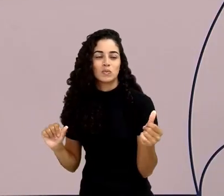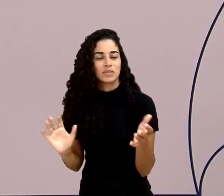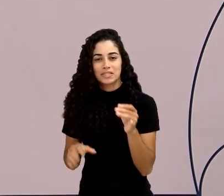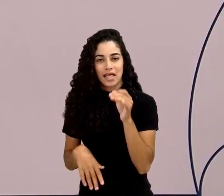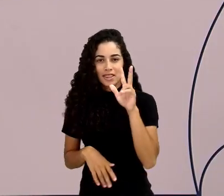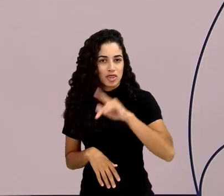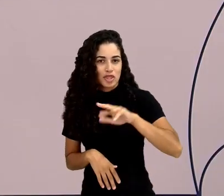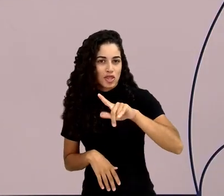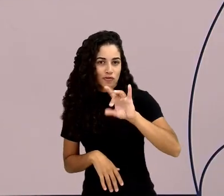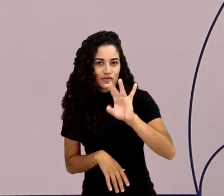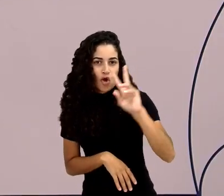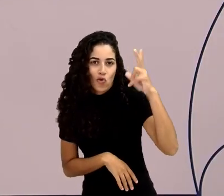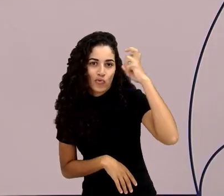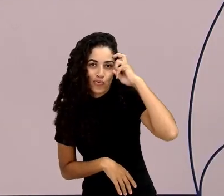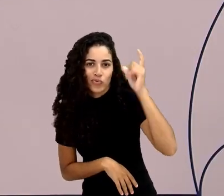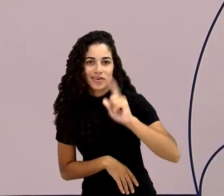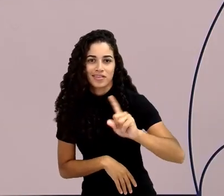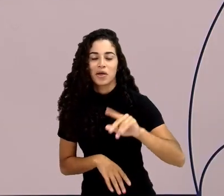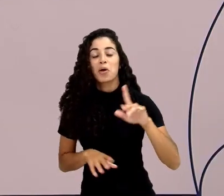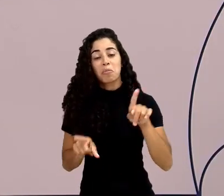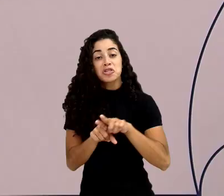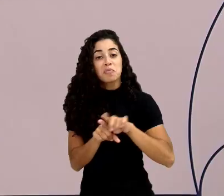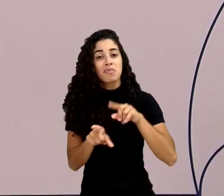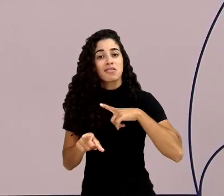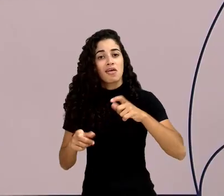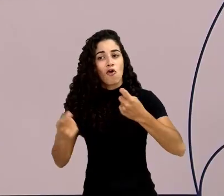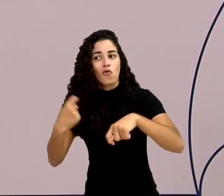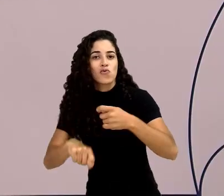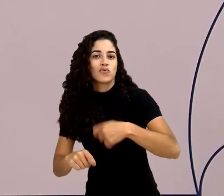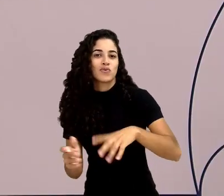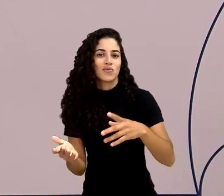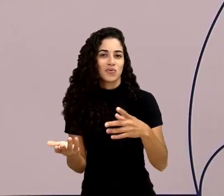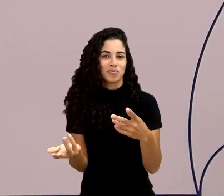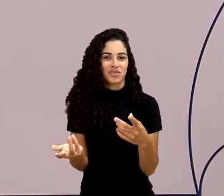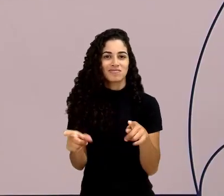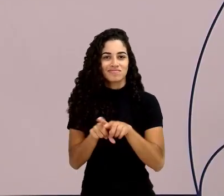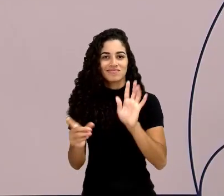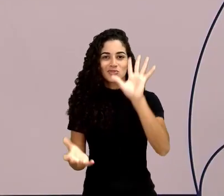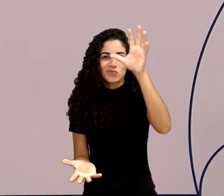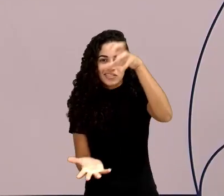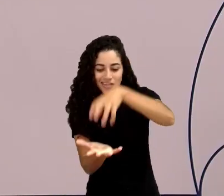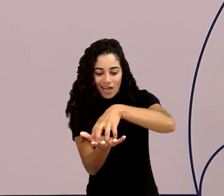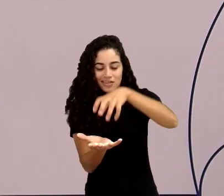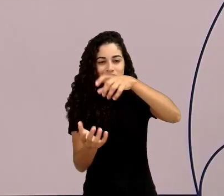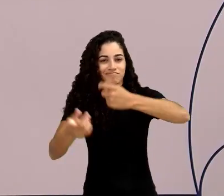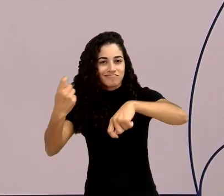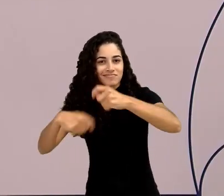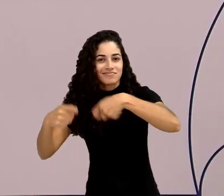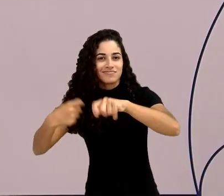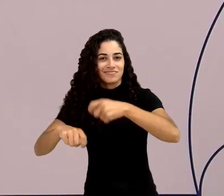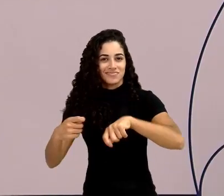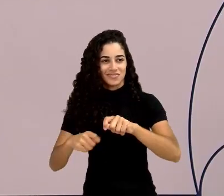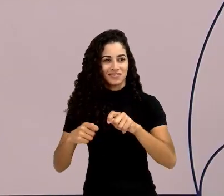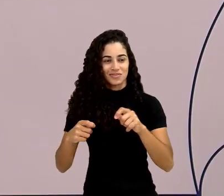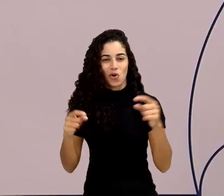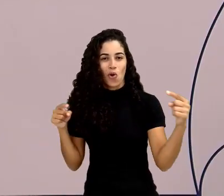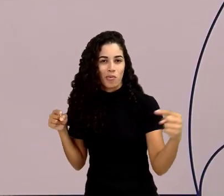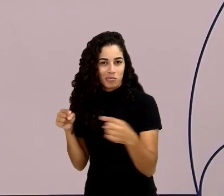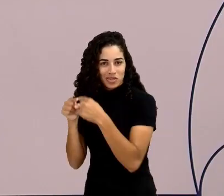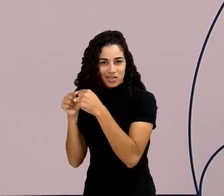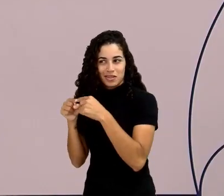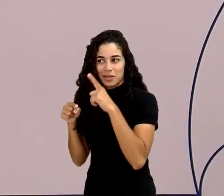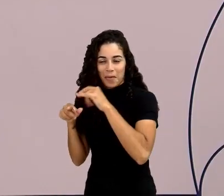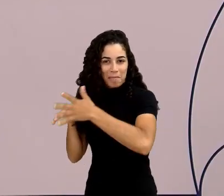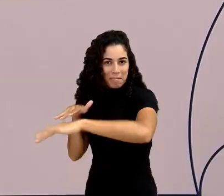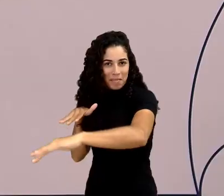de culturas, mas também uma troca econômica, e o centro econômico que estava ligado ao mar